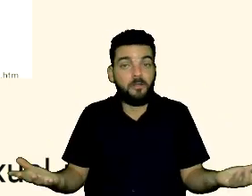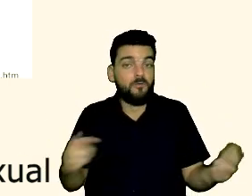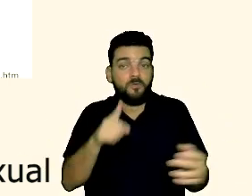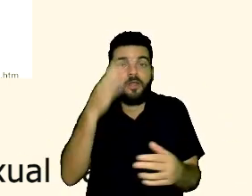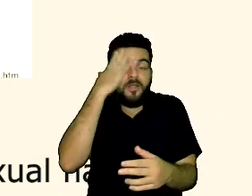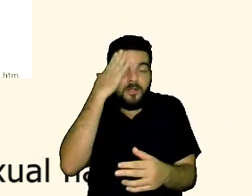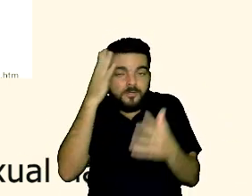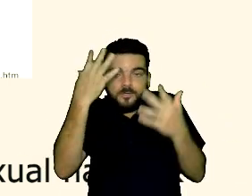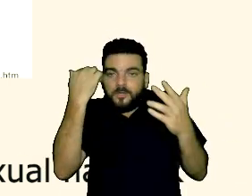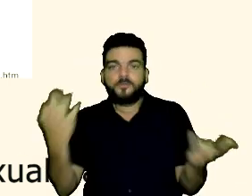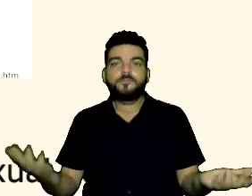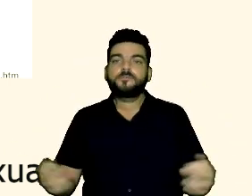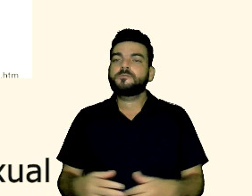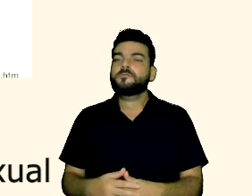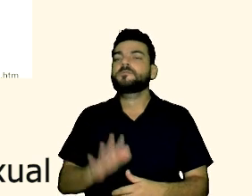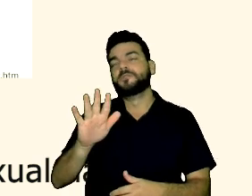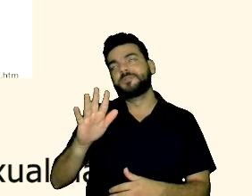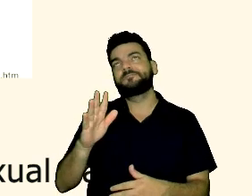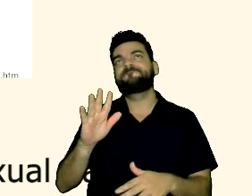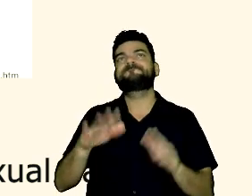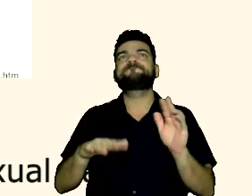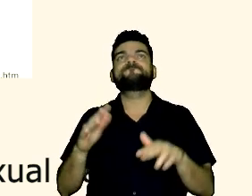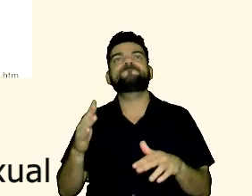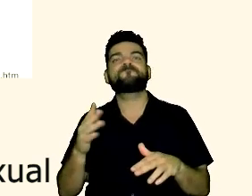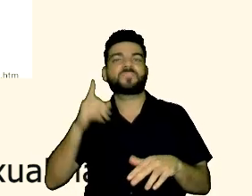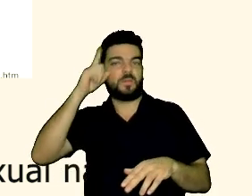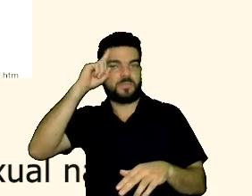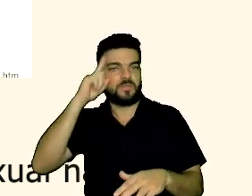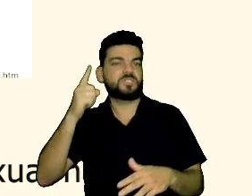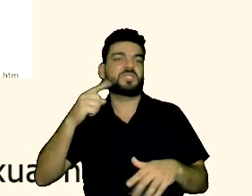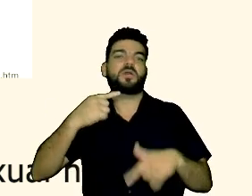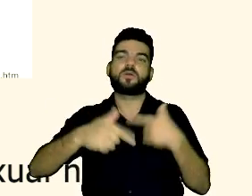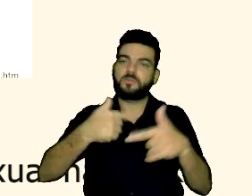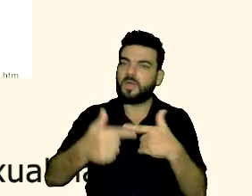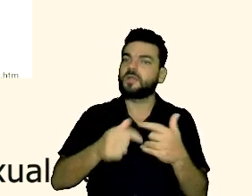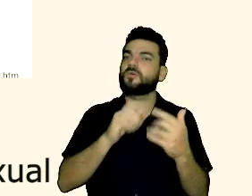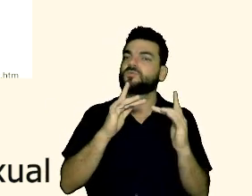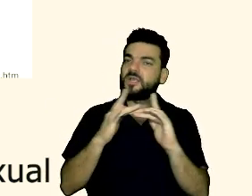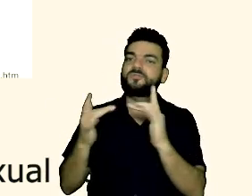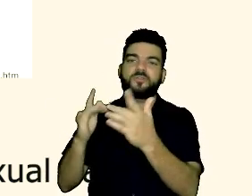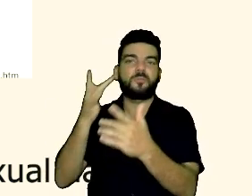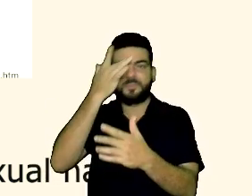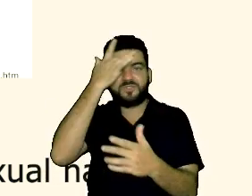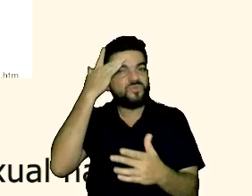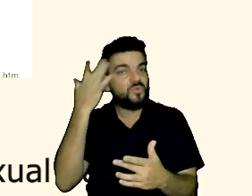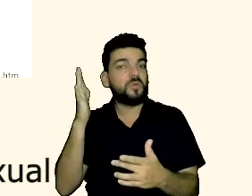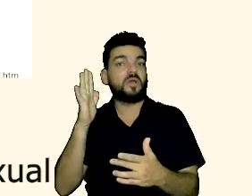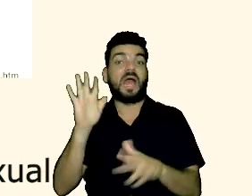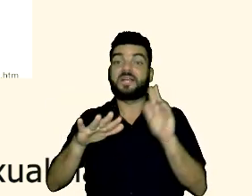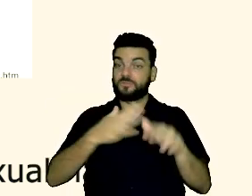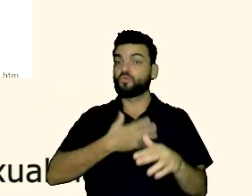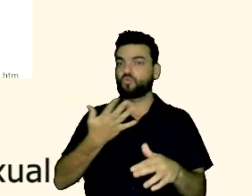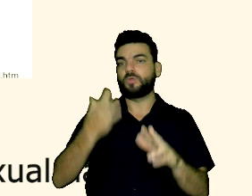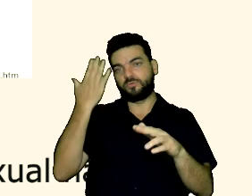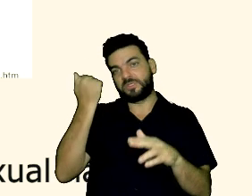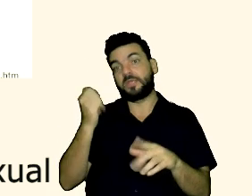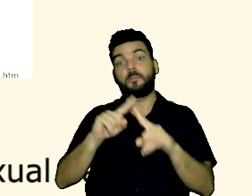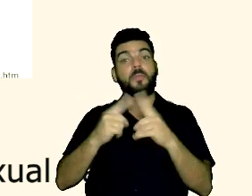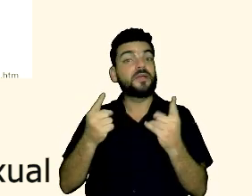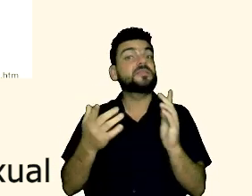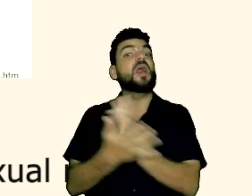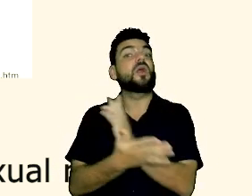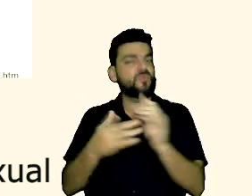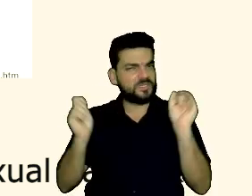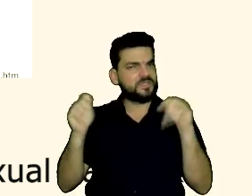e tratamos de situações imprevisíveis, mas existem as previsíveis também, que são naturais do desencontro de